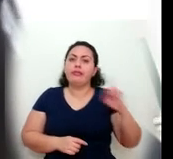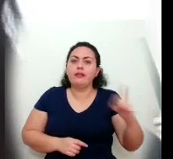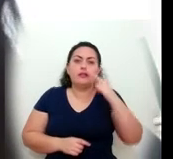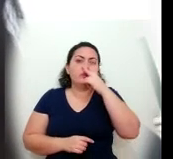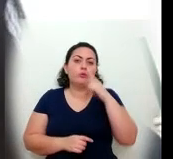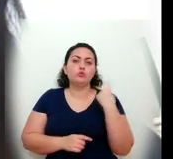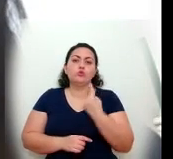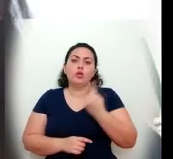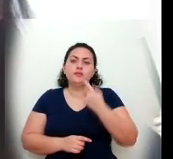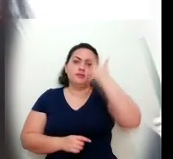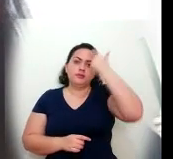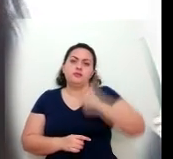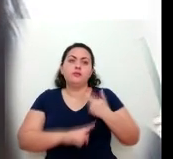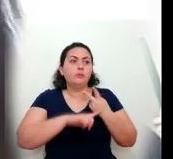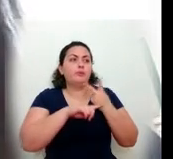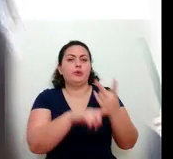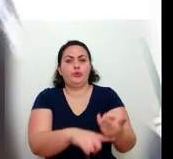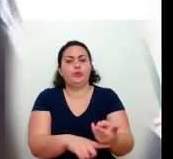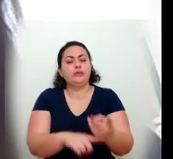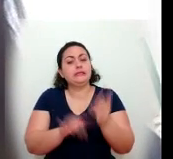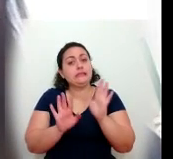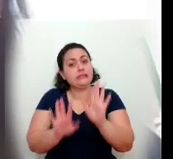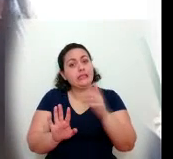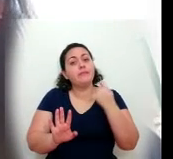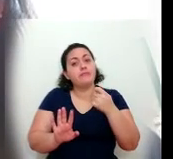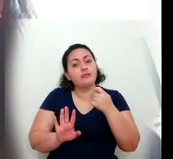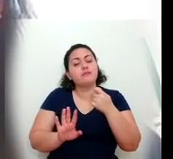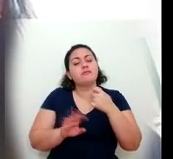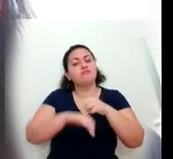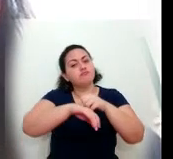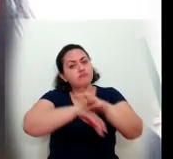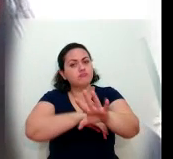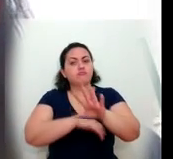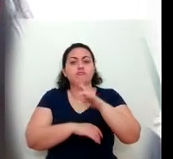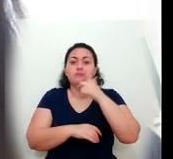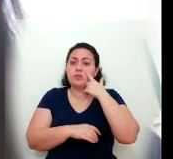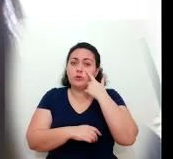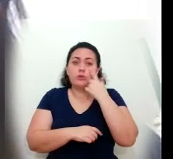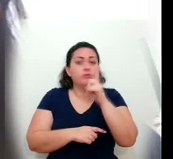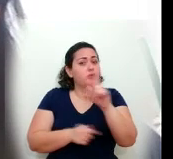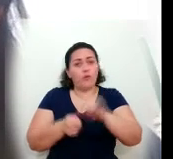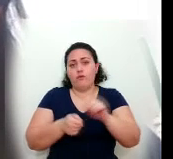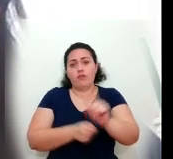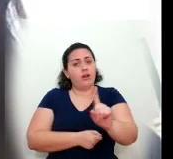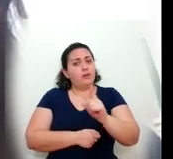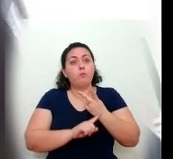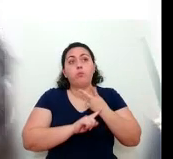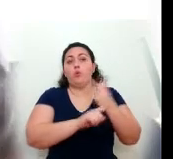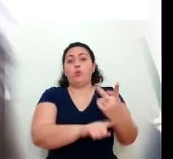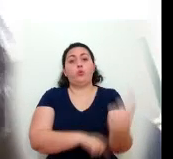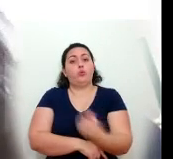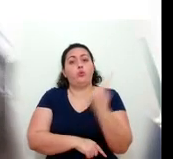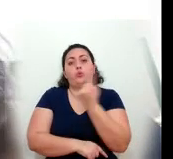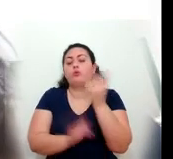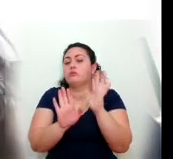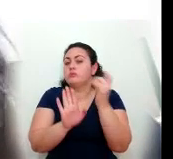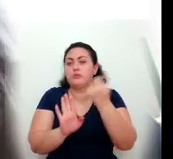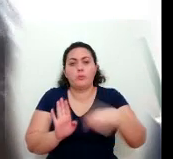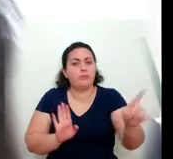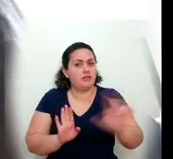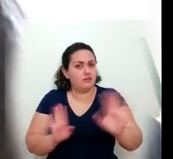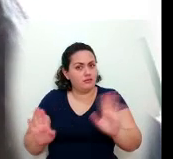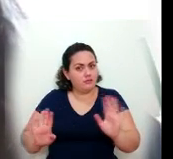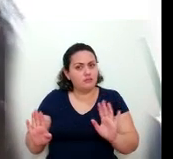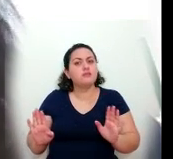tomado suplementos, né, como automedicação, assim, né? Então acho que também é uma boa oportunidade de a gente dizer que não se faça isso, né? Que